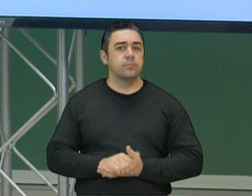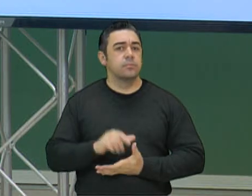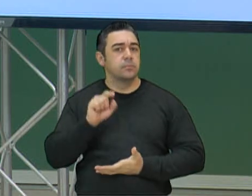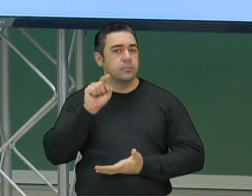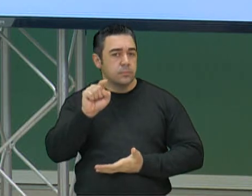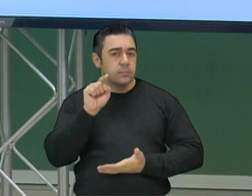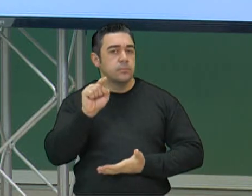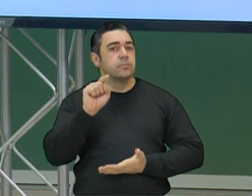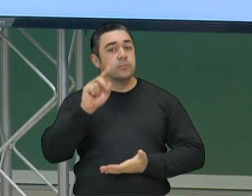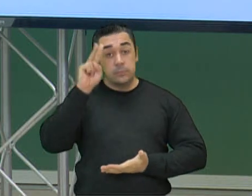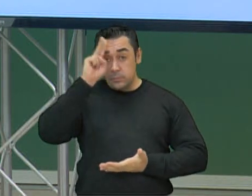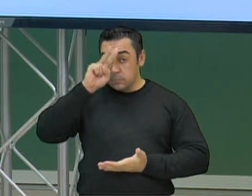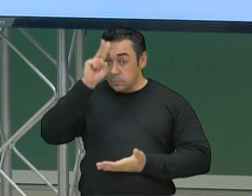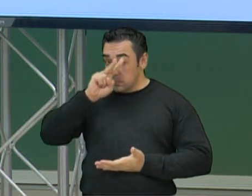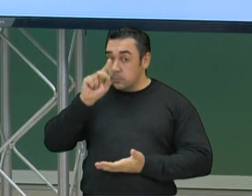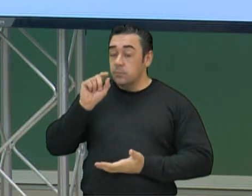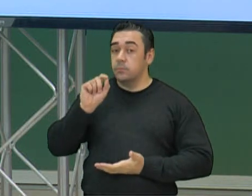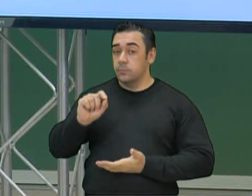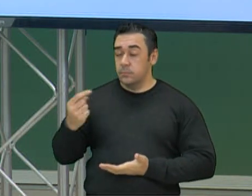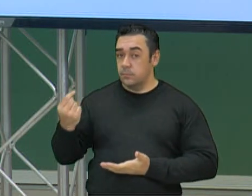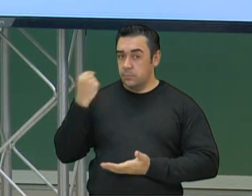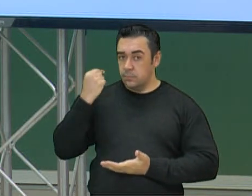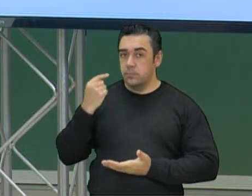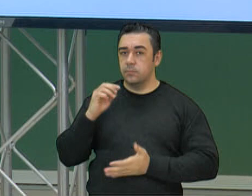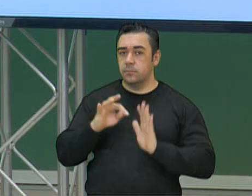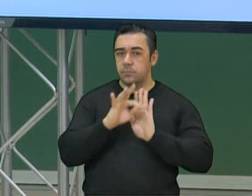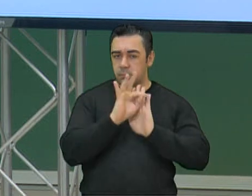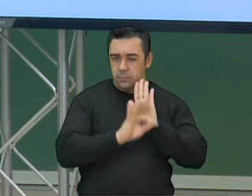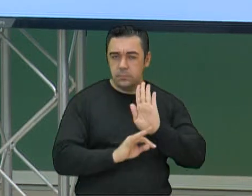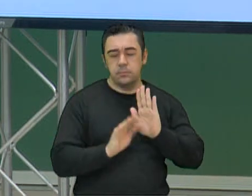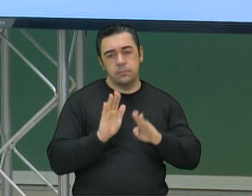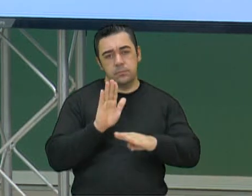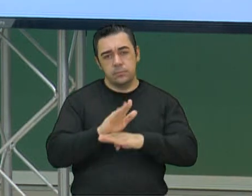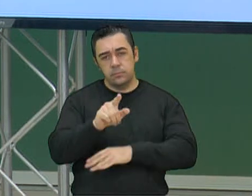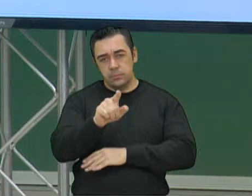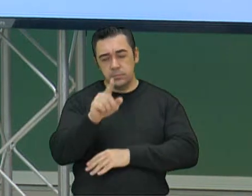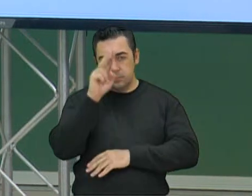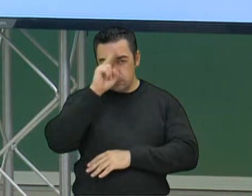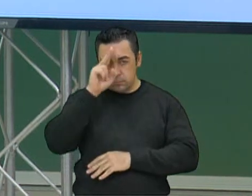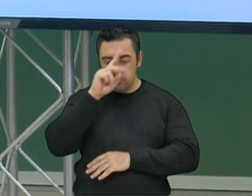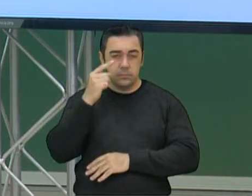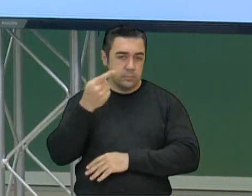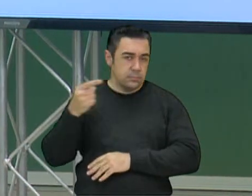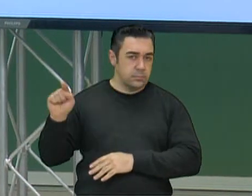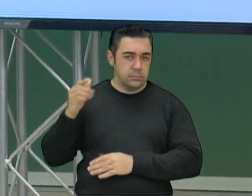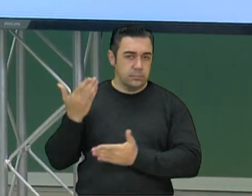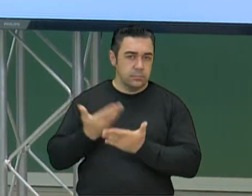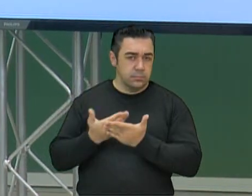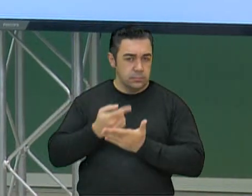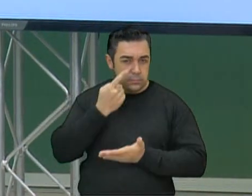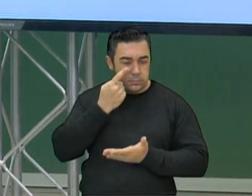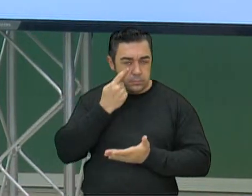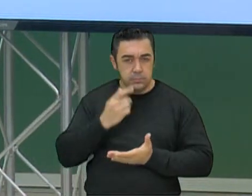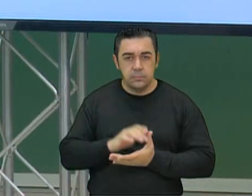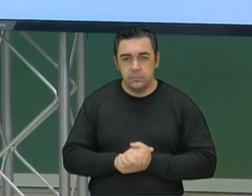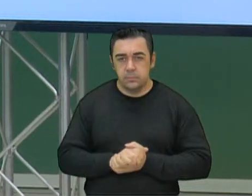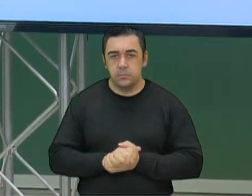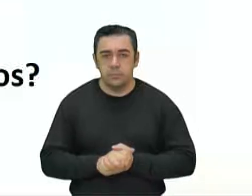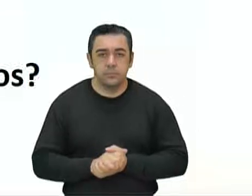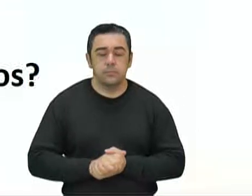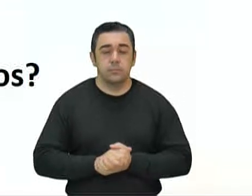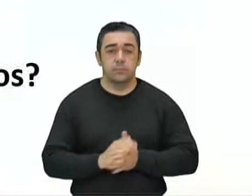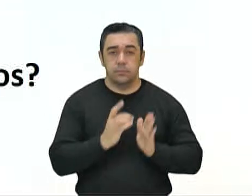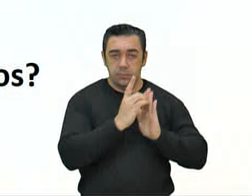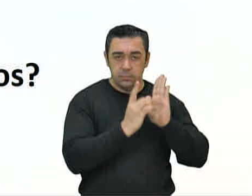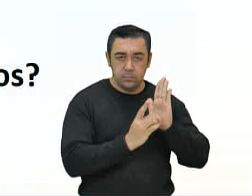é para você relembrar. Então esse textinho te ajudou a relembrar um pouco das nossas últimas aulas. Acompanha lá. Nas